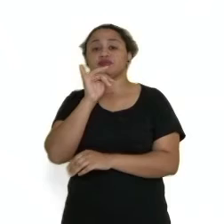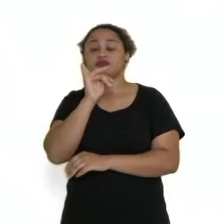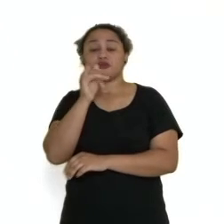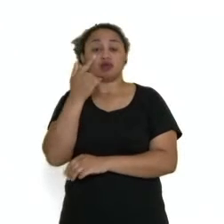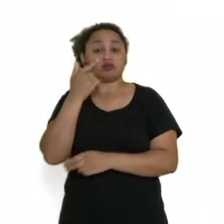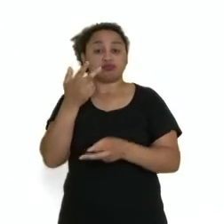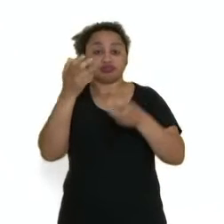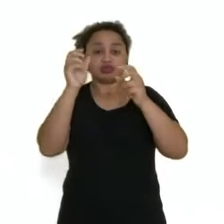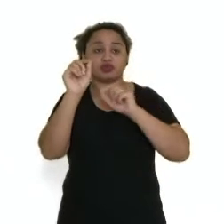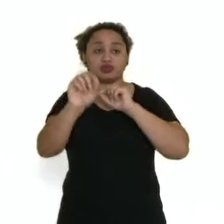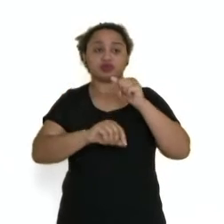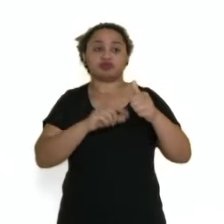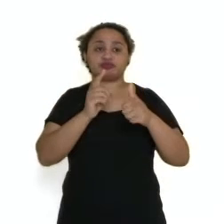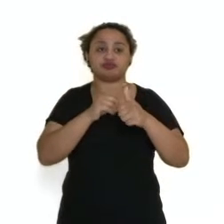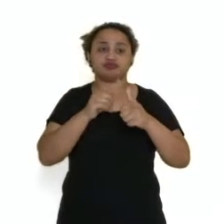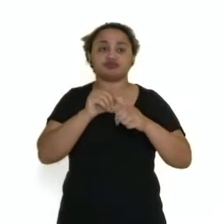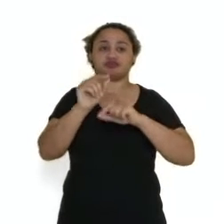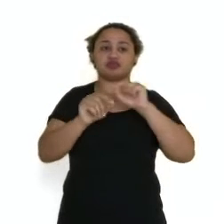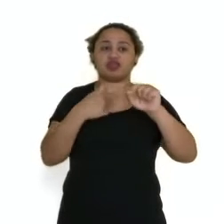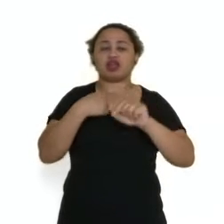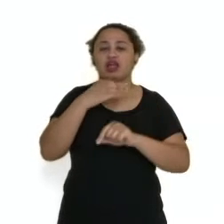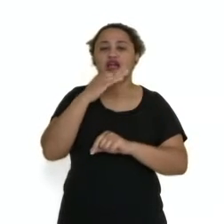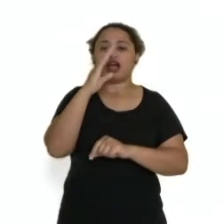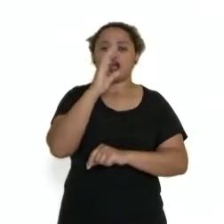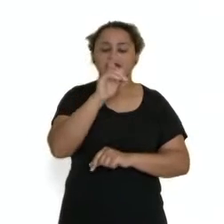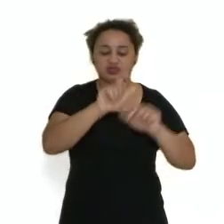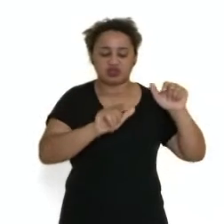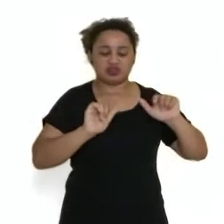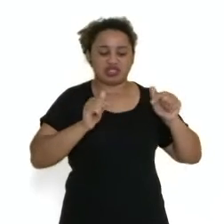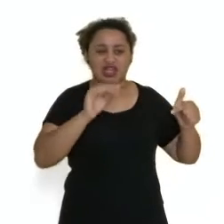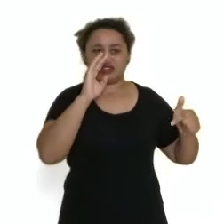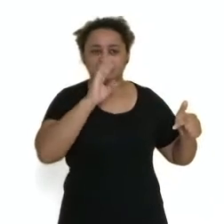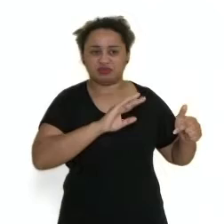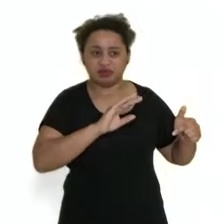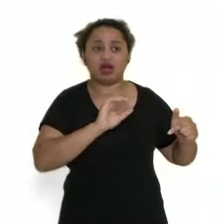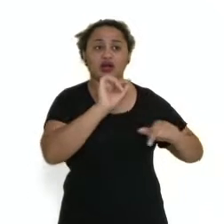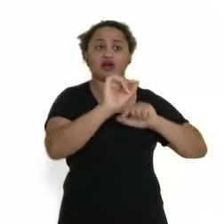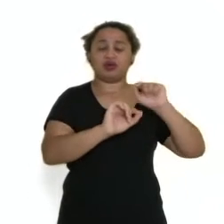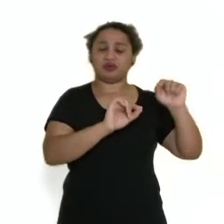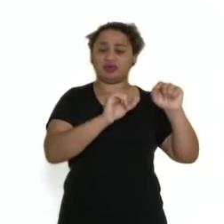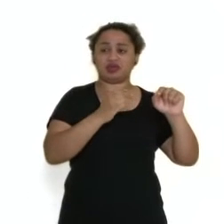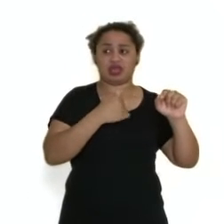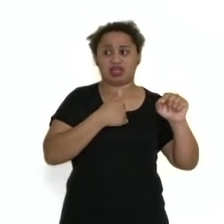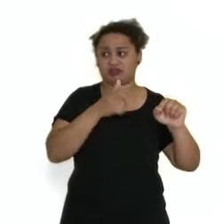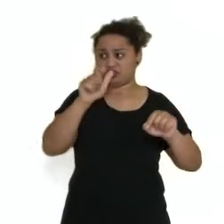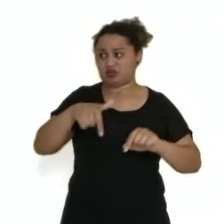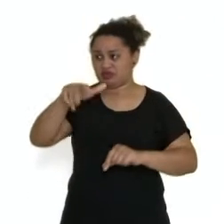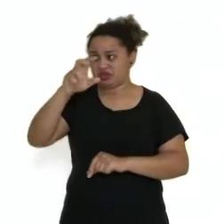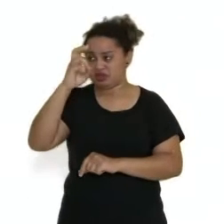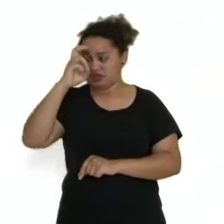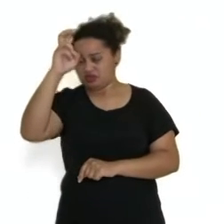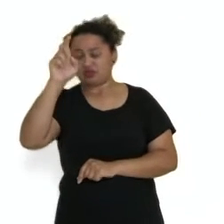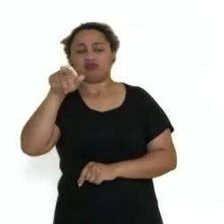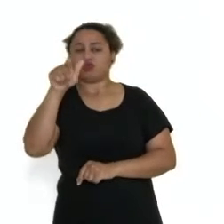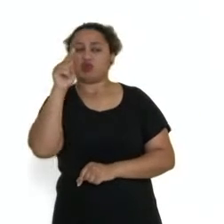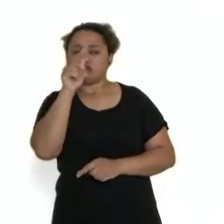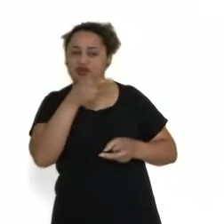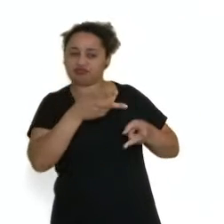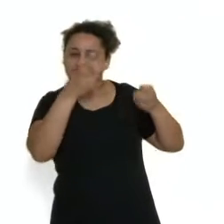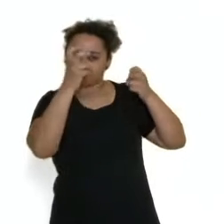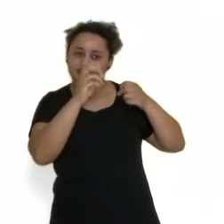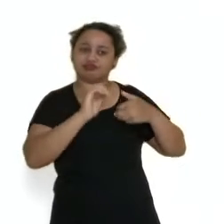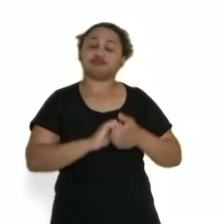ver. Os artifícios dos maus não escapam à perspicácia dos mais sensatos. Muitas vezes,